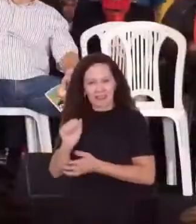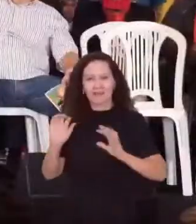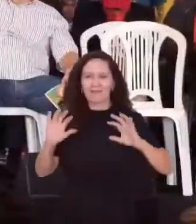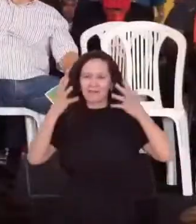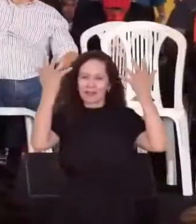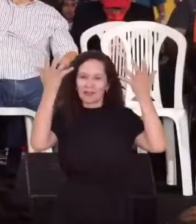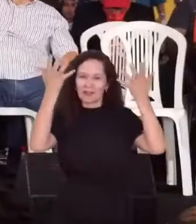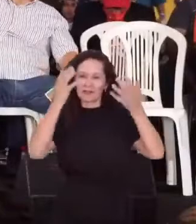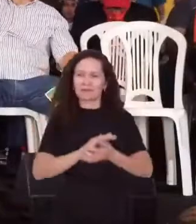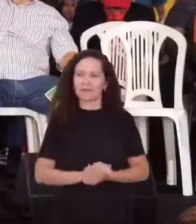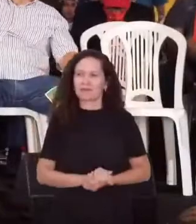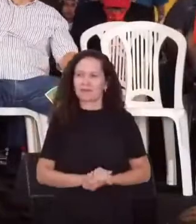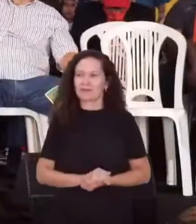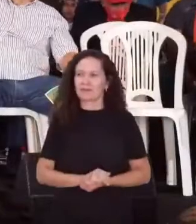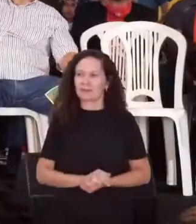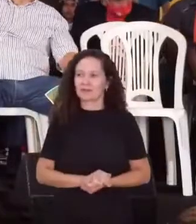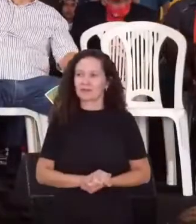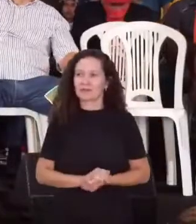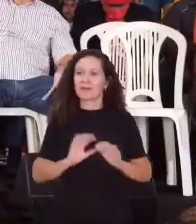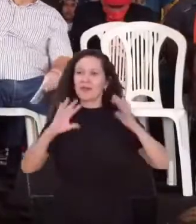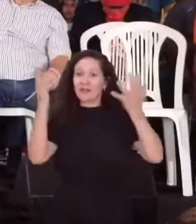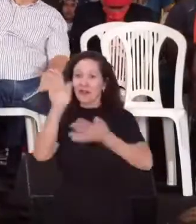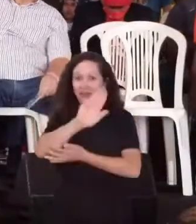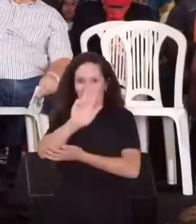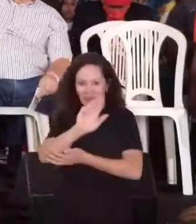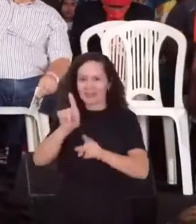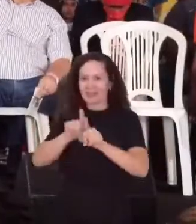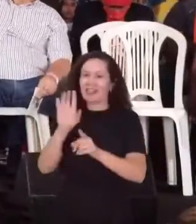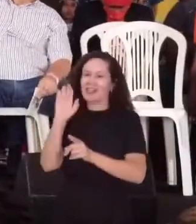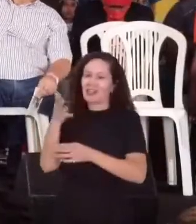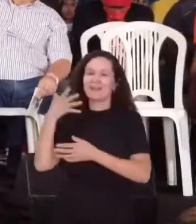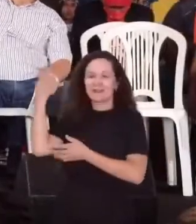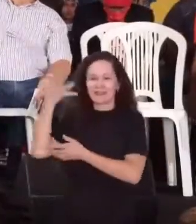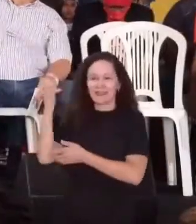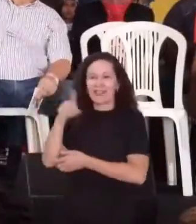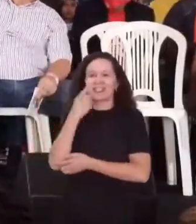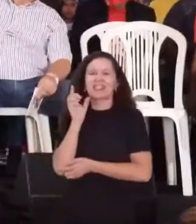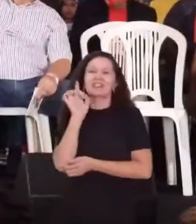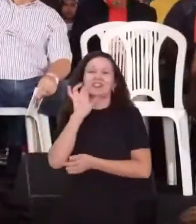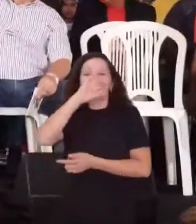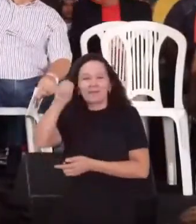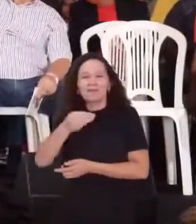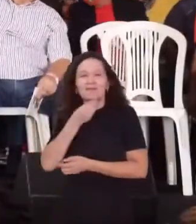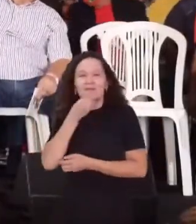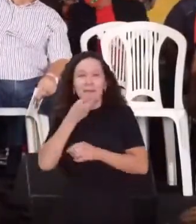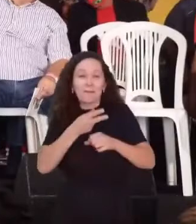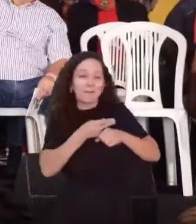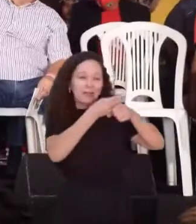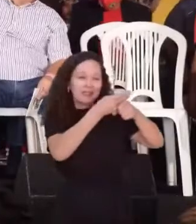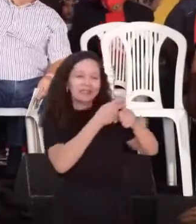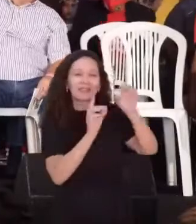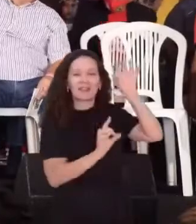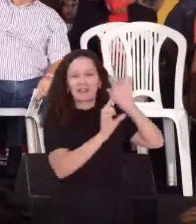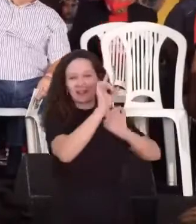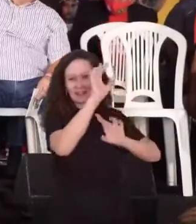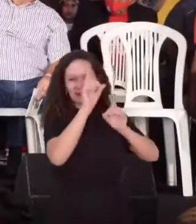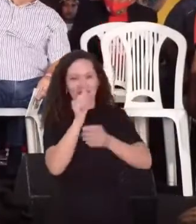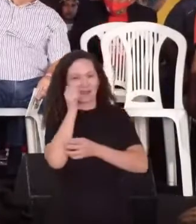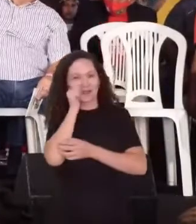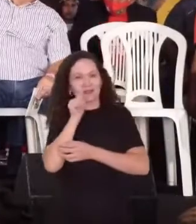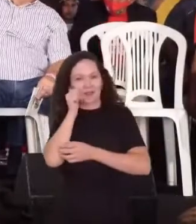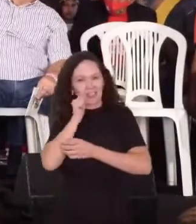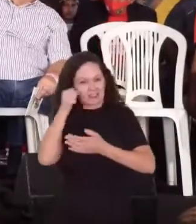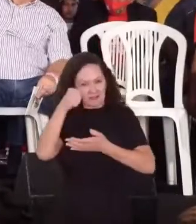Viva! Viva o Lula também. Ele já vai falar. A gente só quer aproveitar para dar um presente também muito especial. Mulheres lutadoras aqui que nos